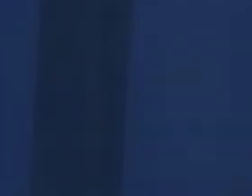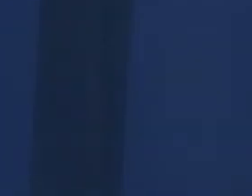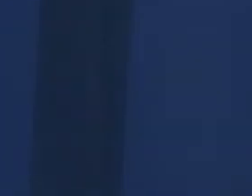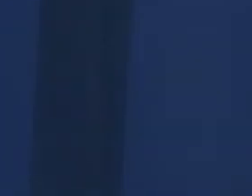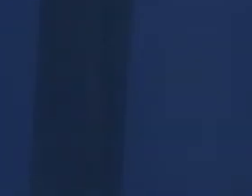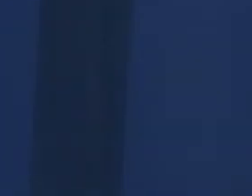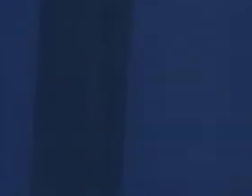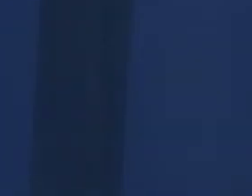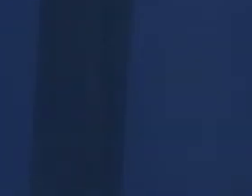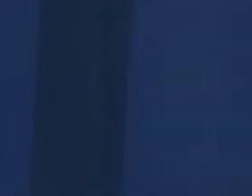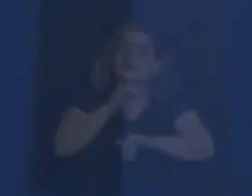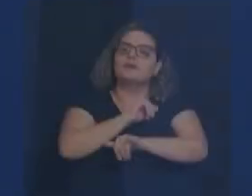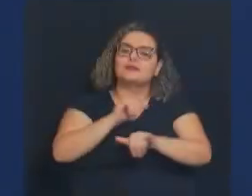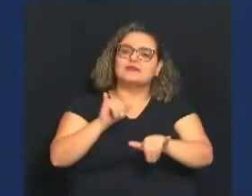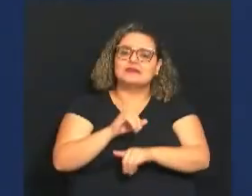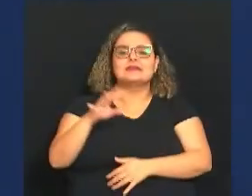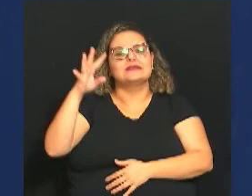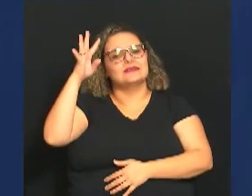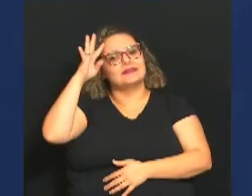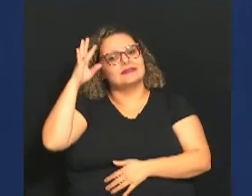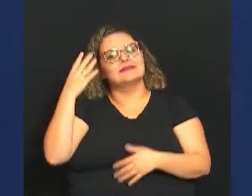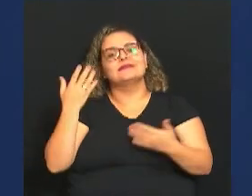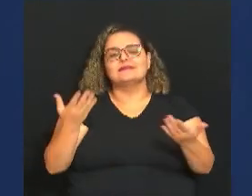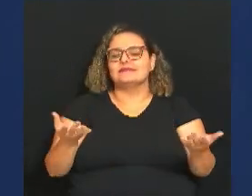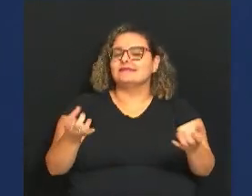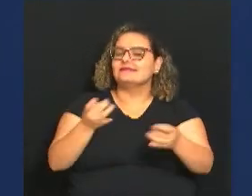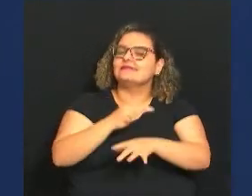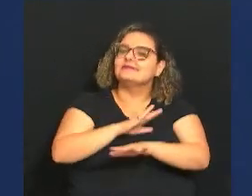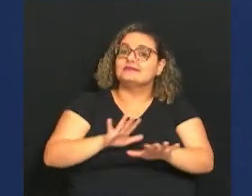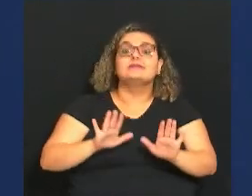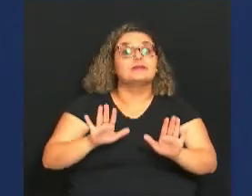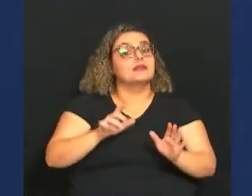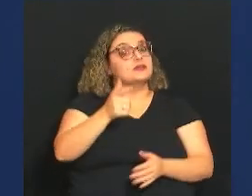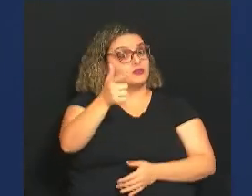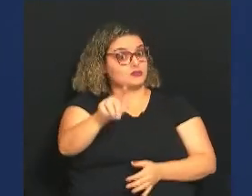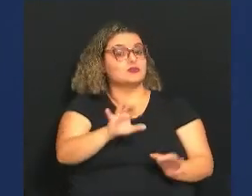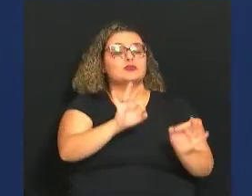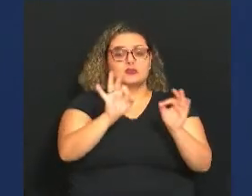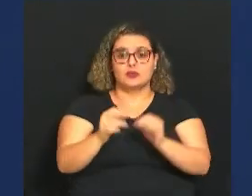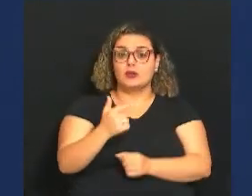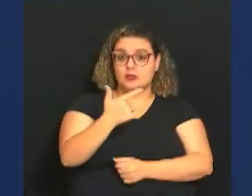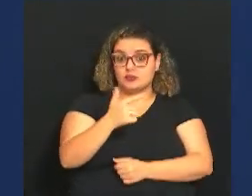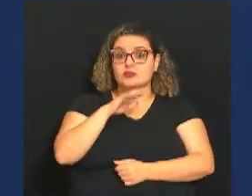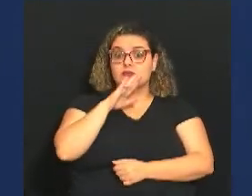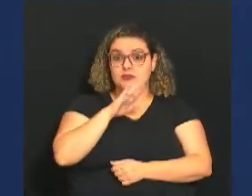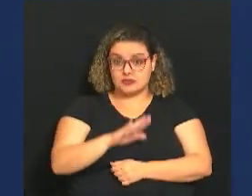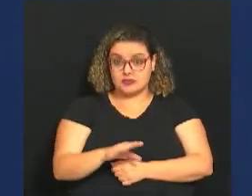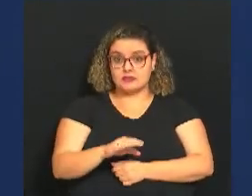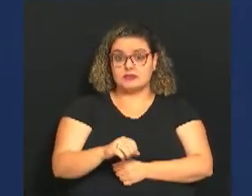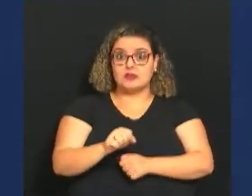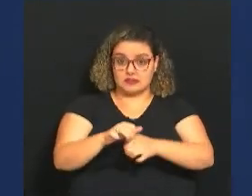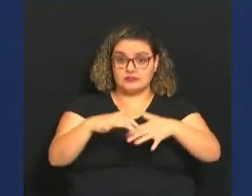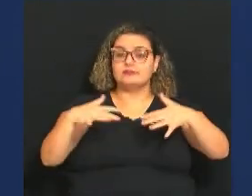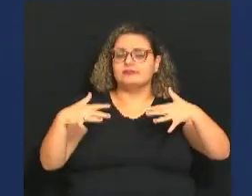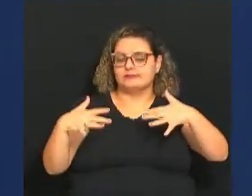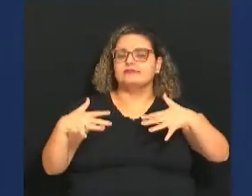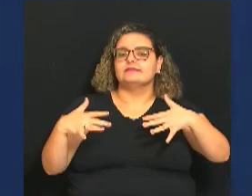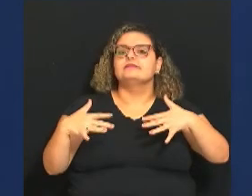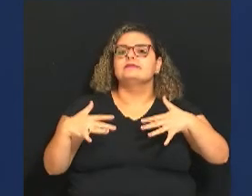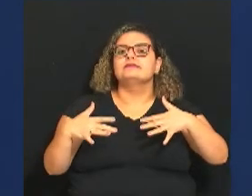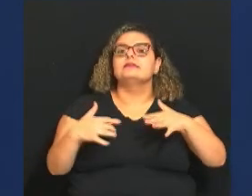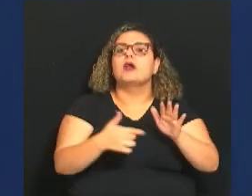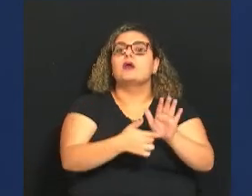Câmara Notícia desta quarta-feira fica por aqui, mas continue com a gente. Às 14h tem audiência pública para